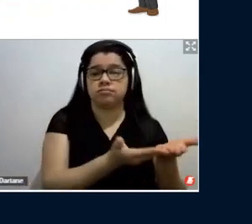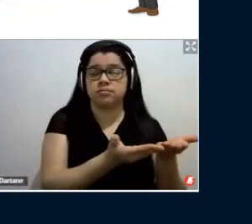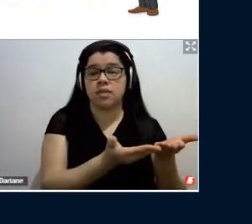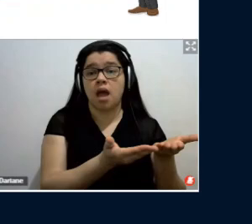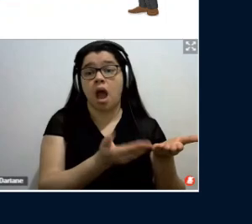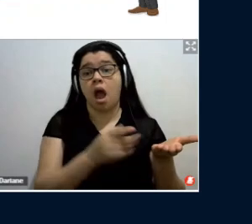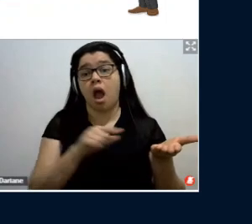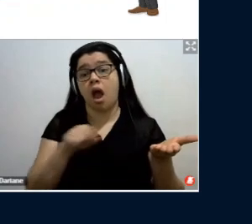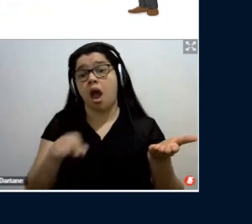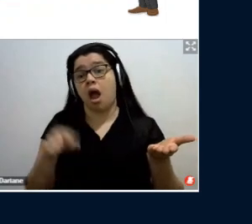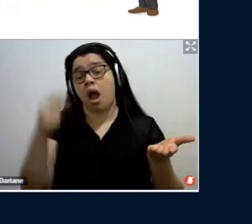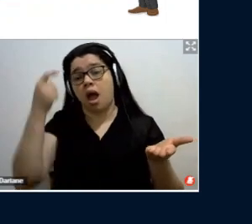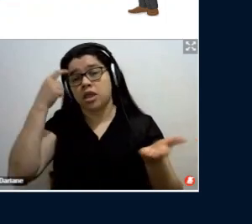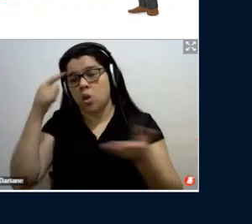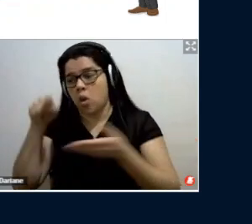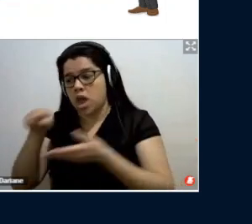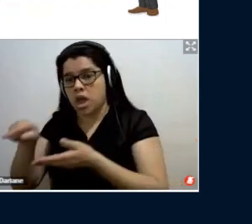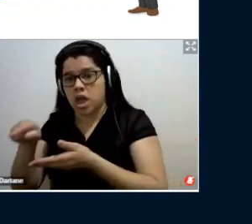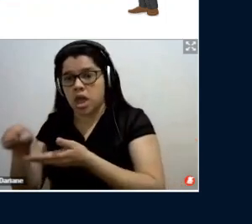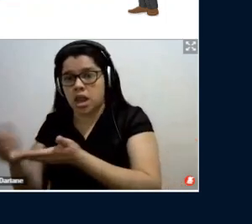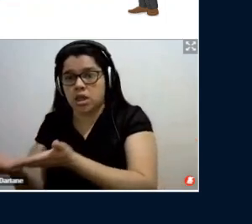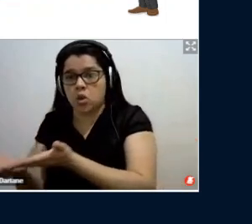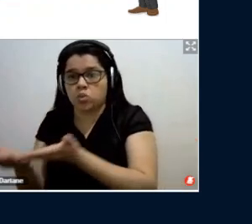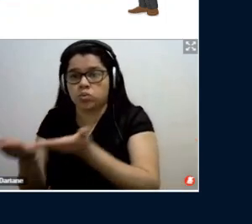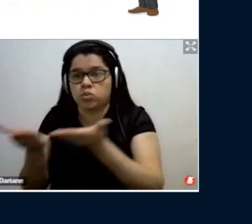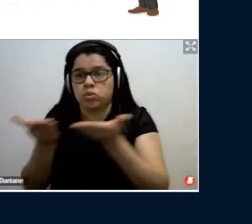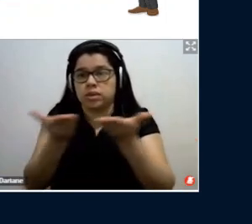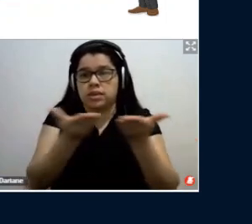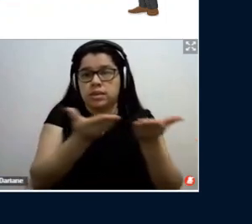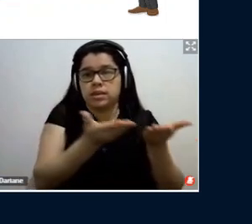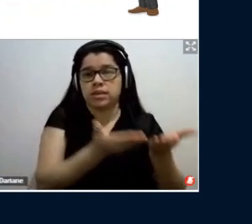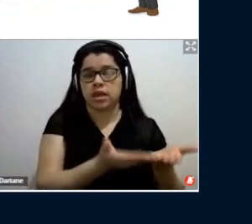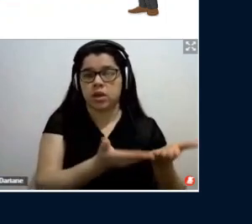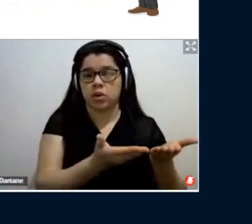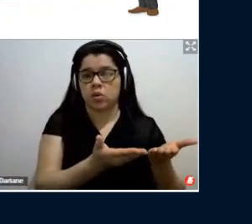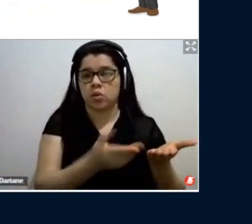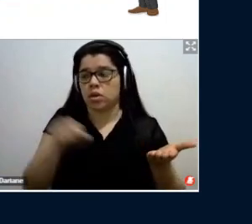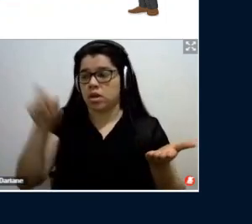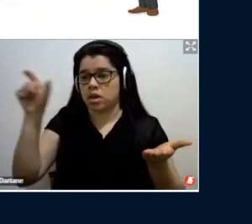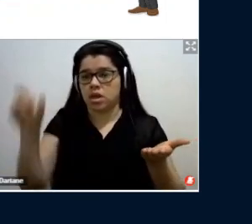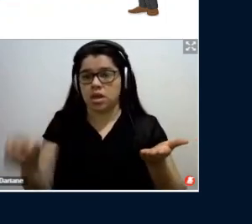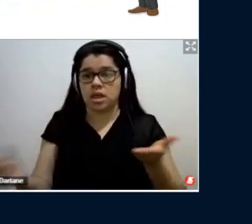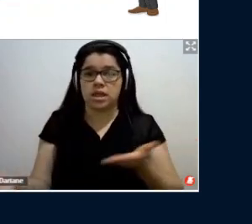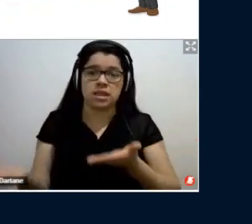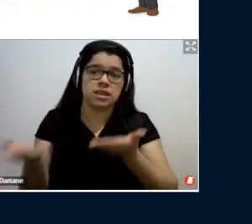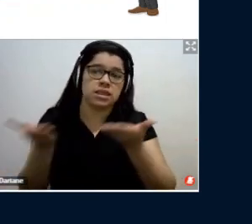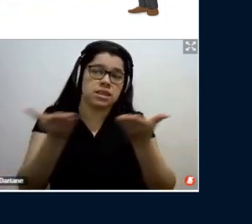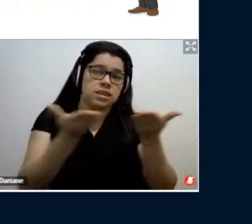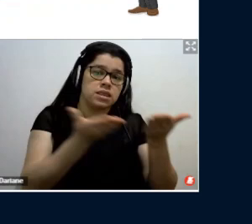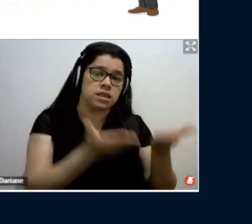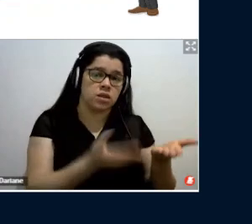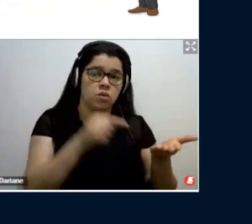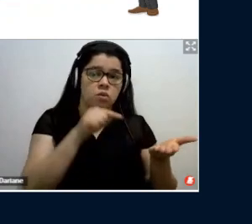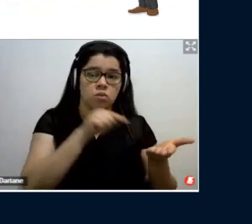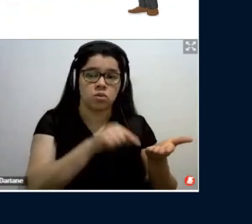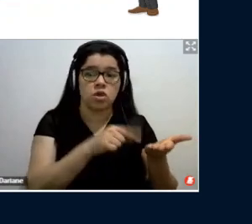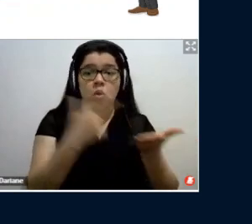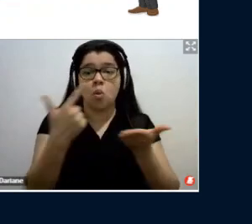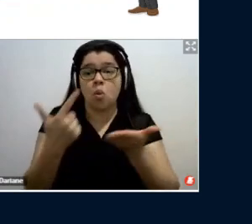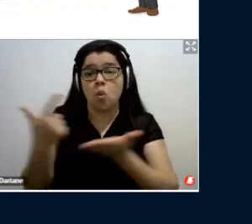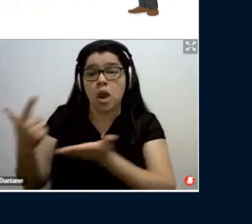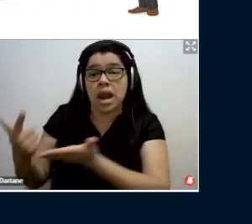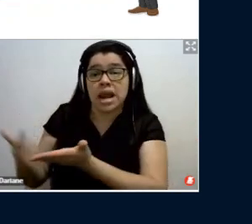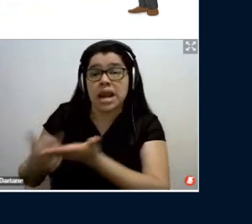Então já estou pensando sobre o verbo. O rapaz deu um livro. E ele deu